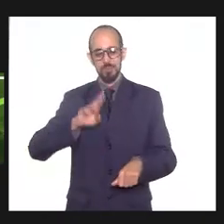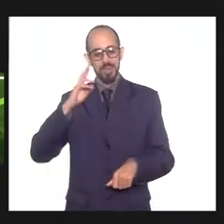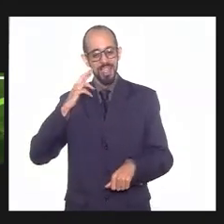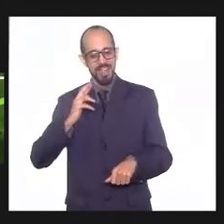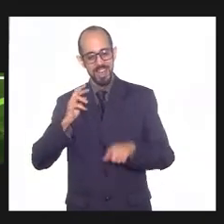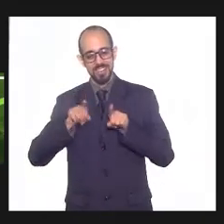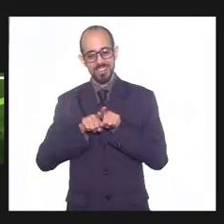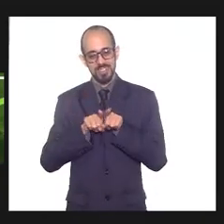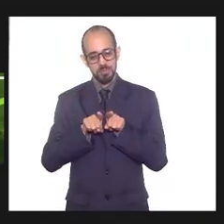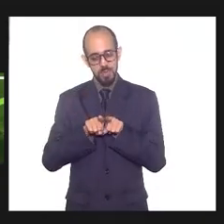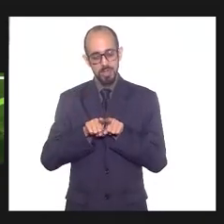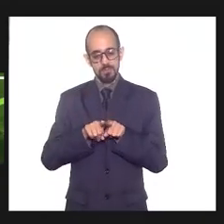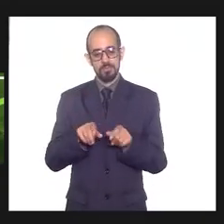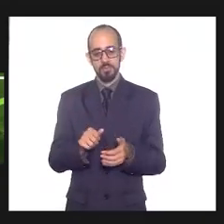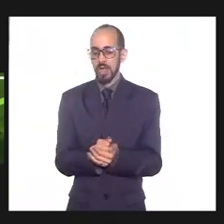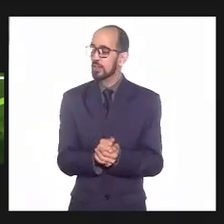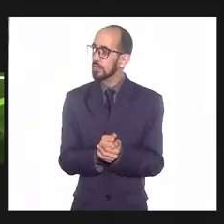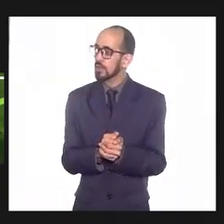é